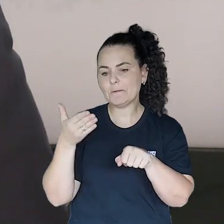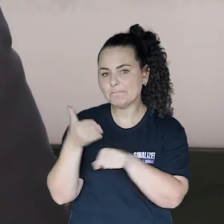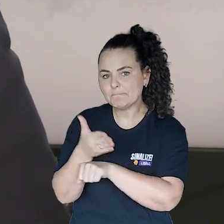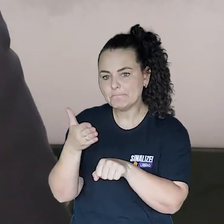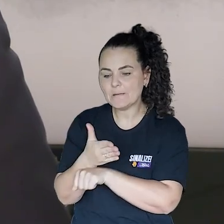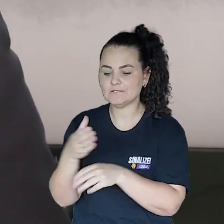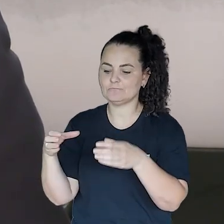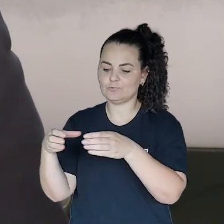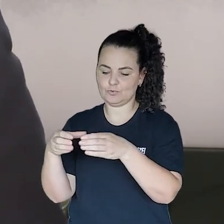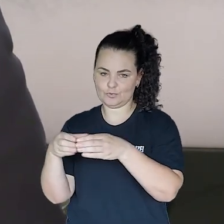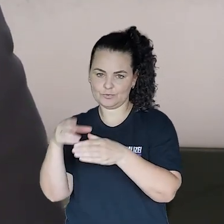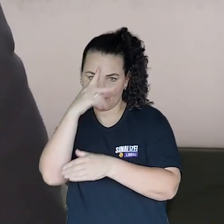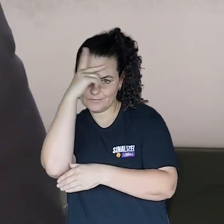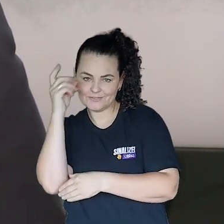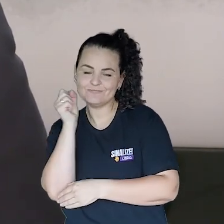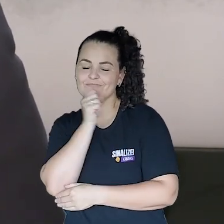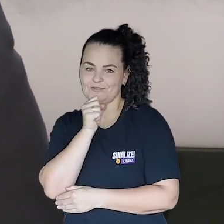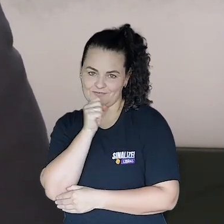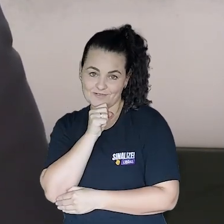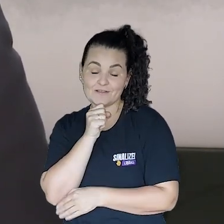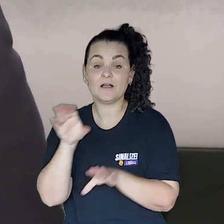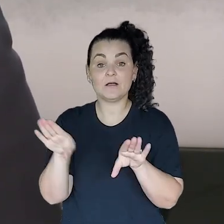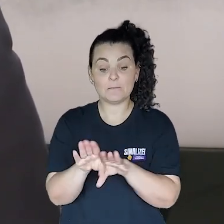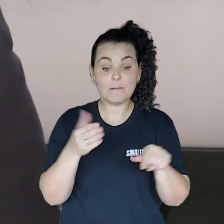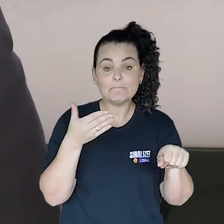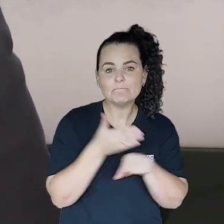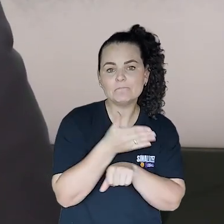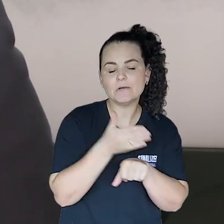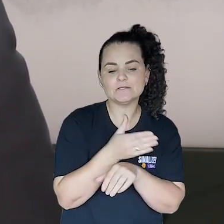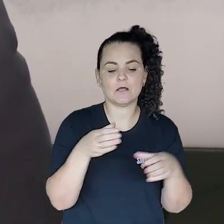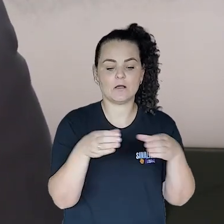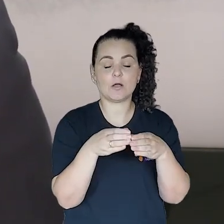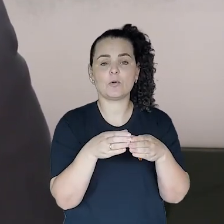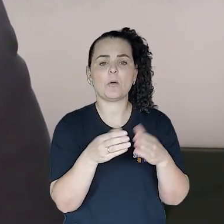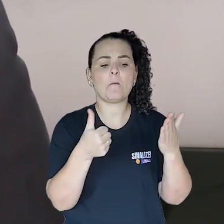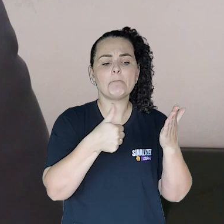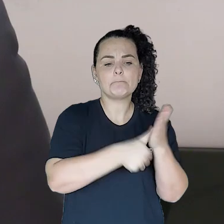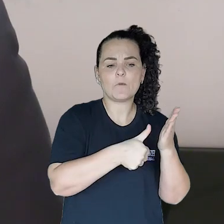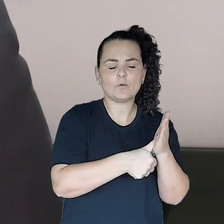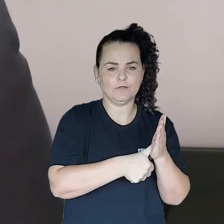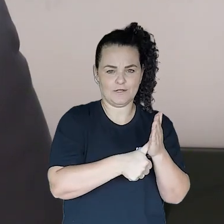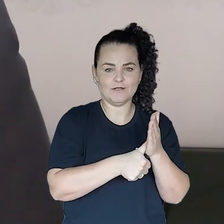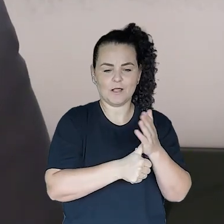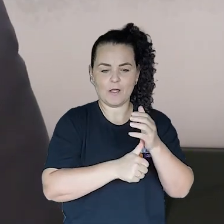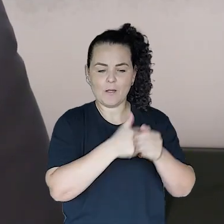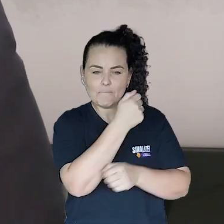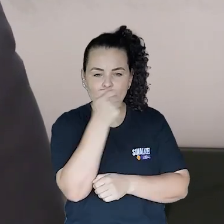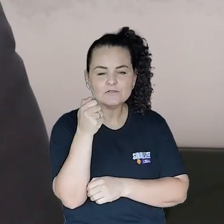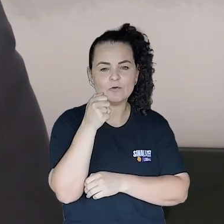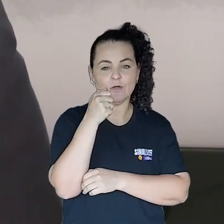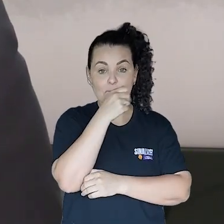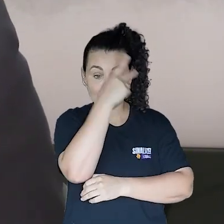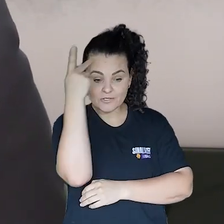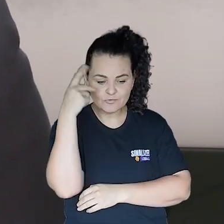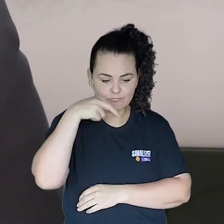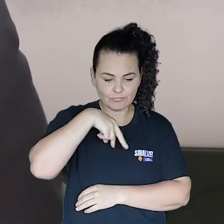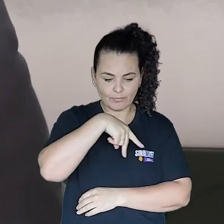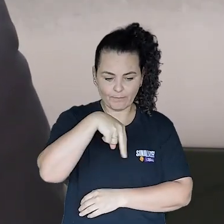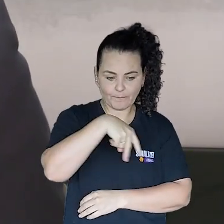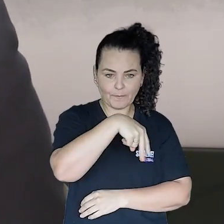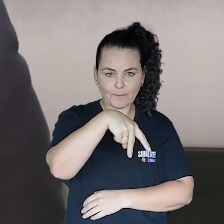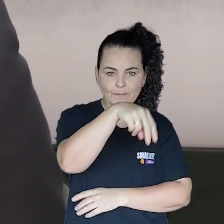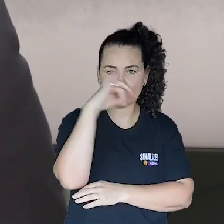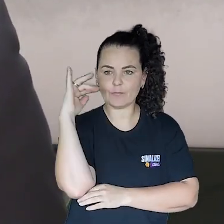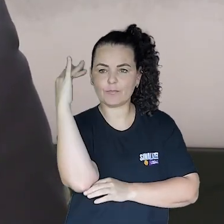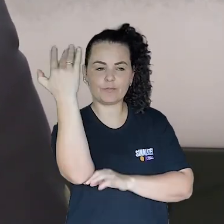participava ativamente dos grupos de idosos participava também do clube do Andarilho uma associação de pessoas que